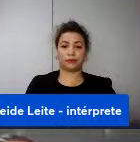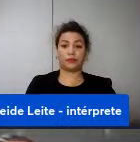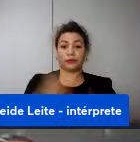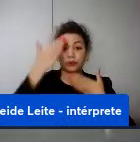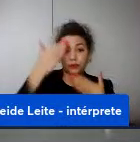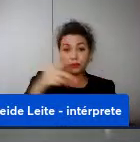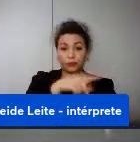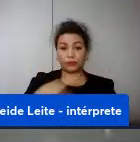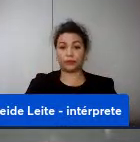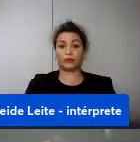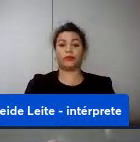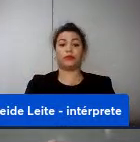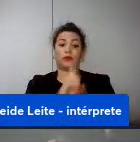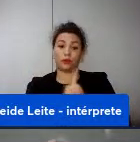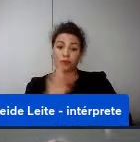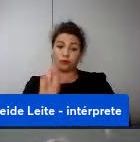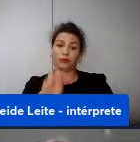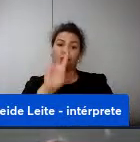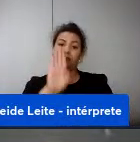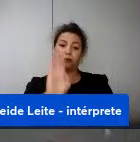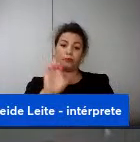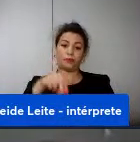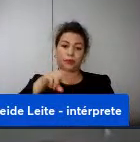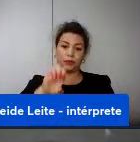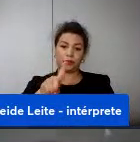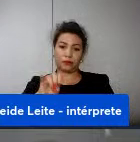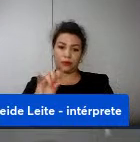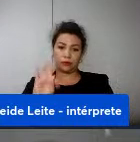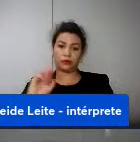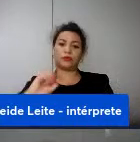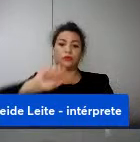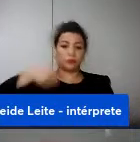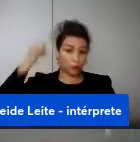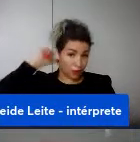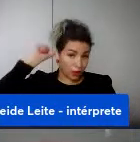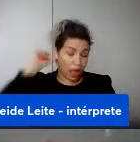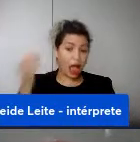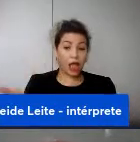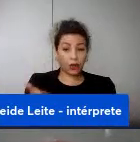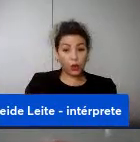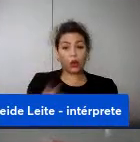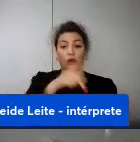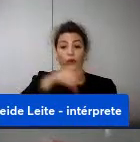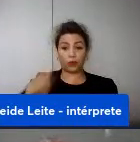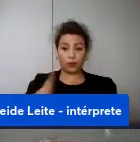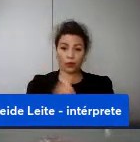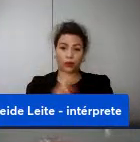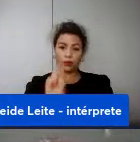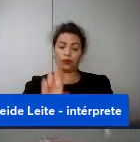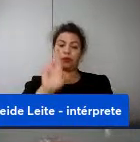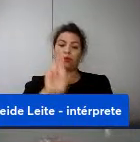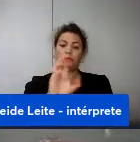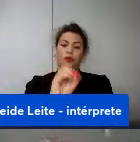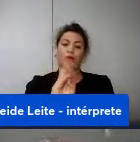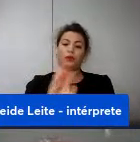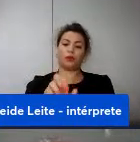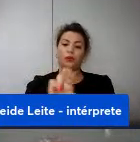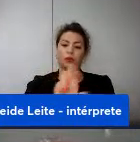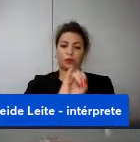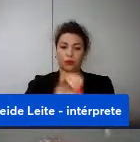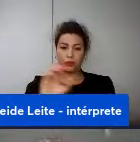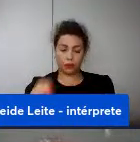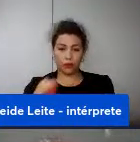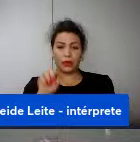Obrigado, professor Dr. Benedito. Eu passo a palavra, então, ao professor Dr. Robério Rodrigues Silva, que